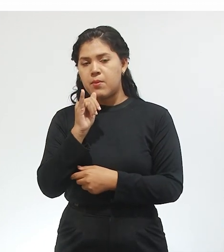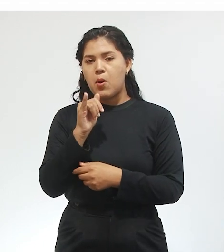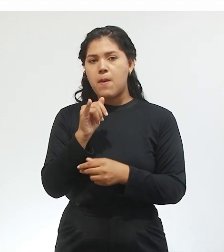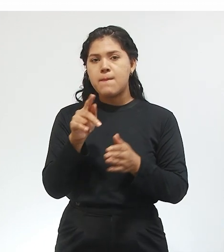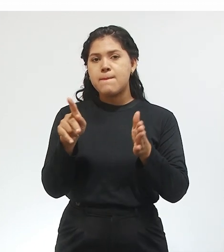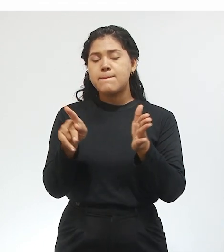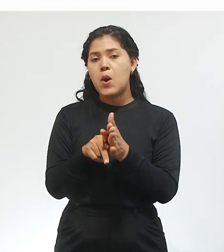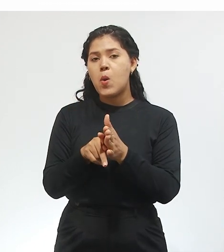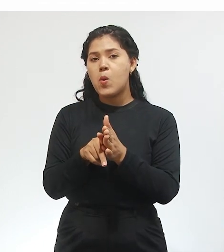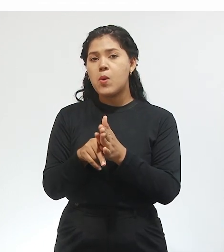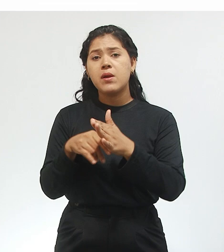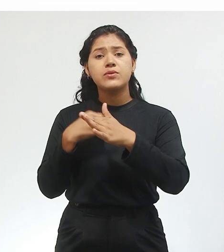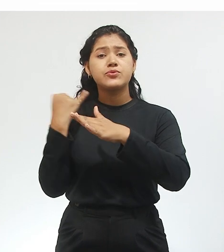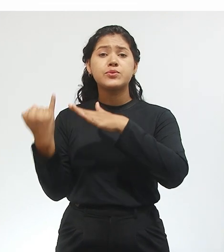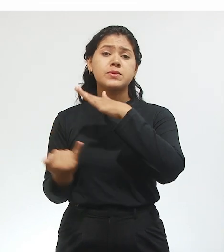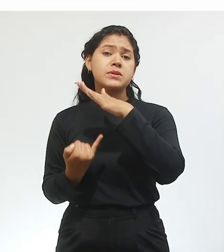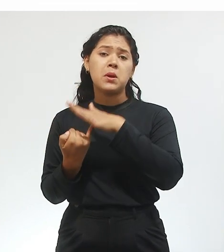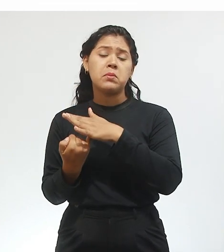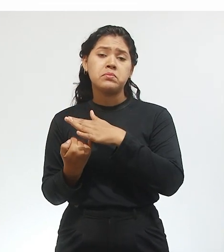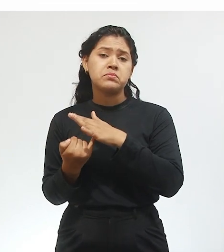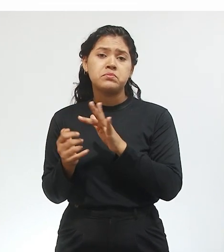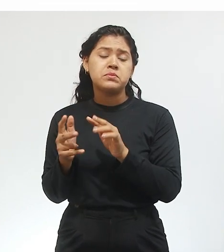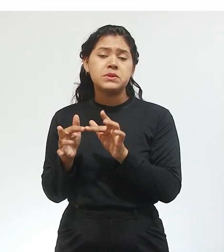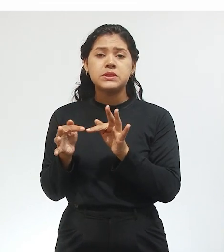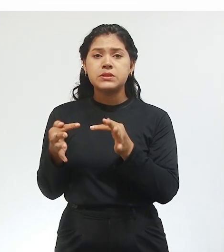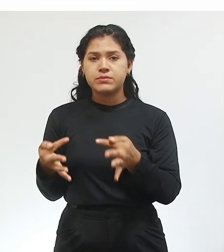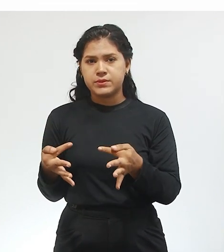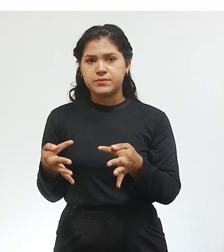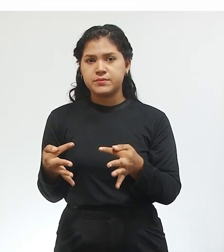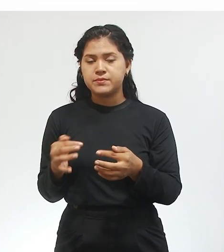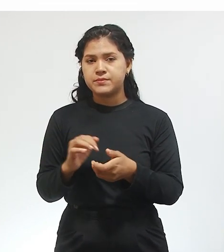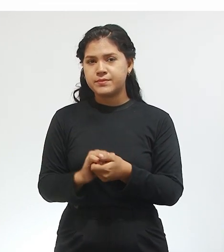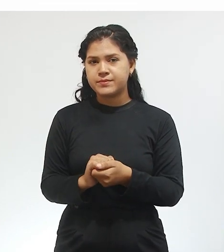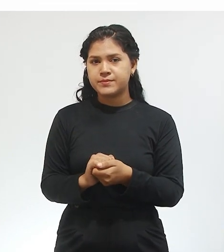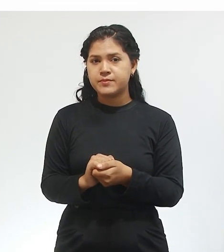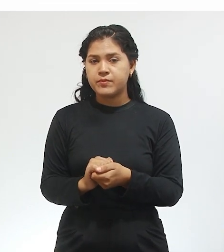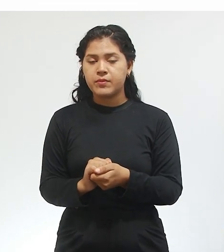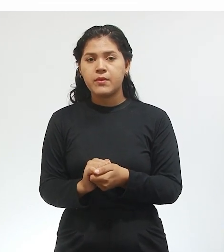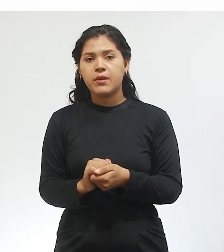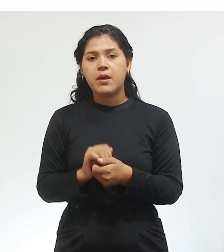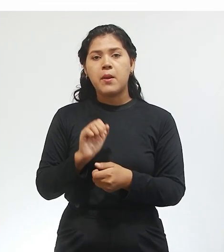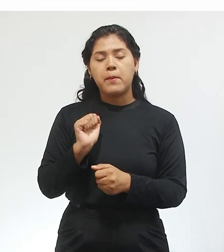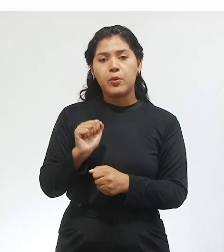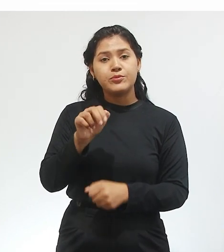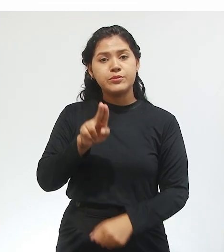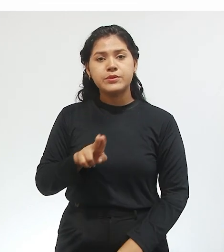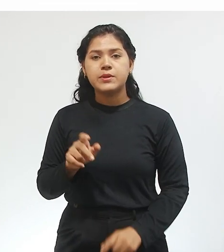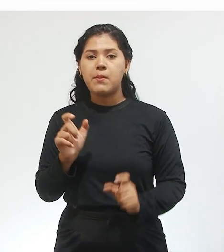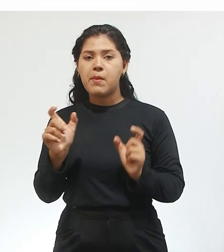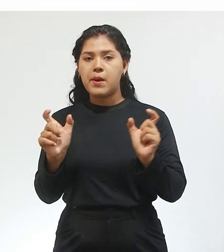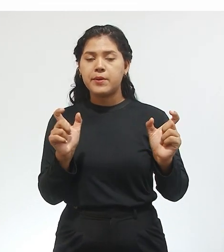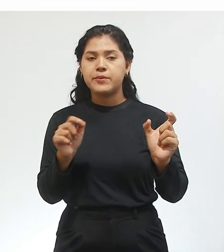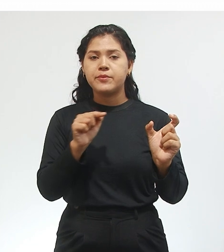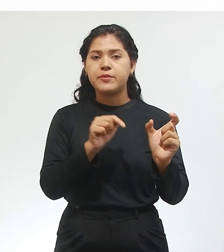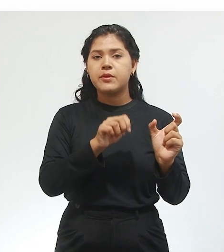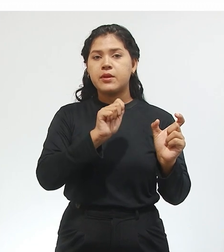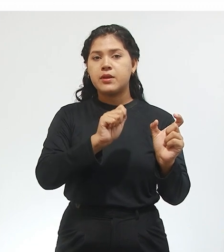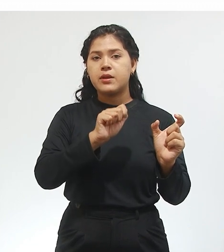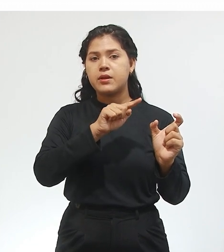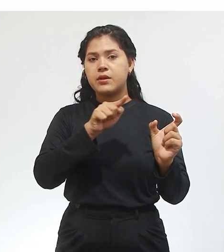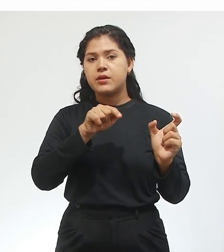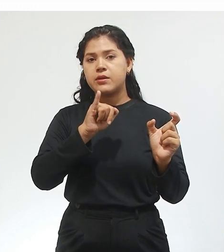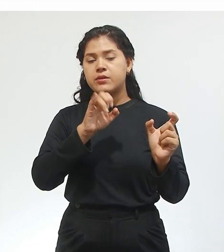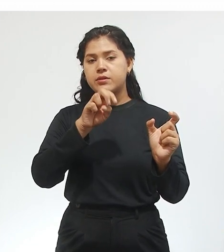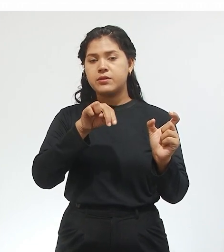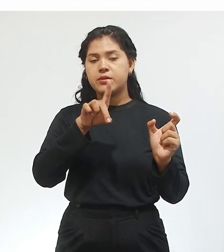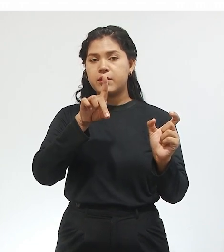que uma entidade. A gente vai ver que a gente vai poder falar tanto como Hacienda, entidade, ou agora o nome entidade